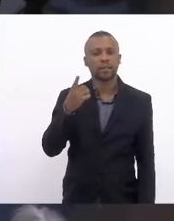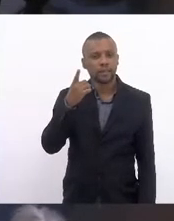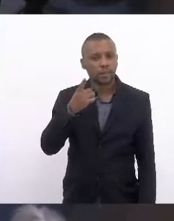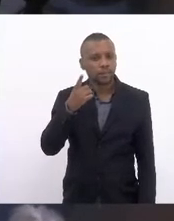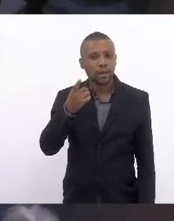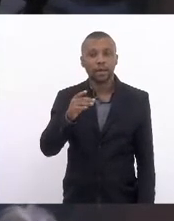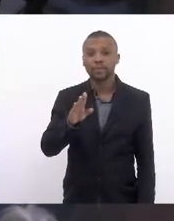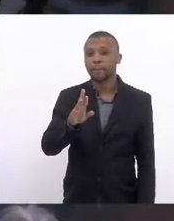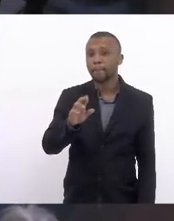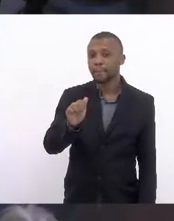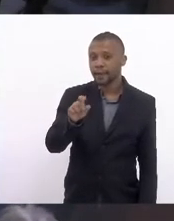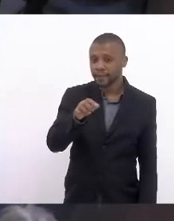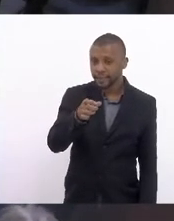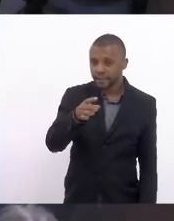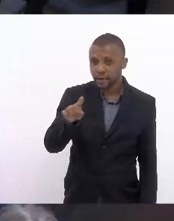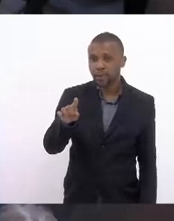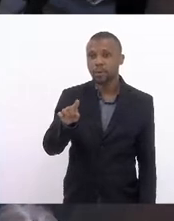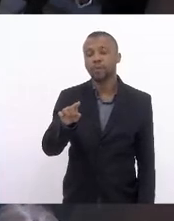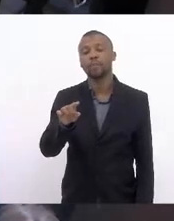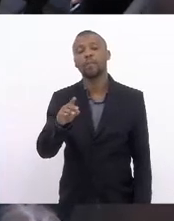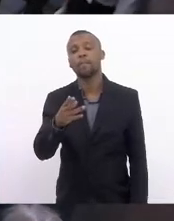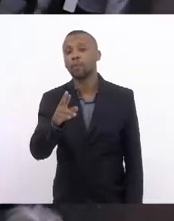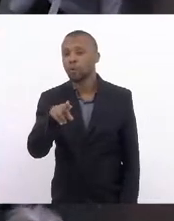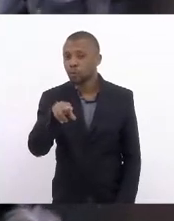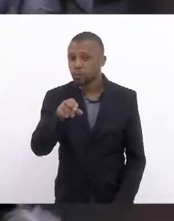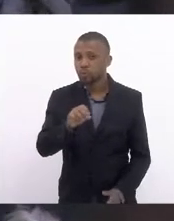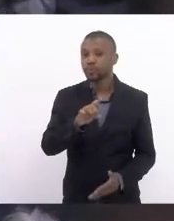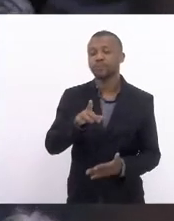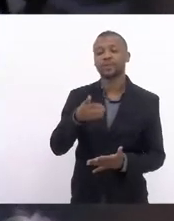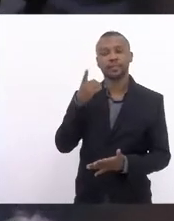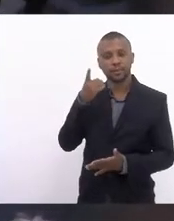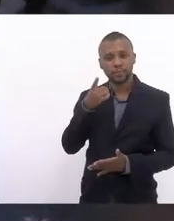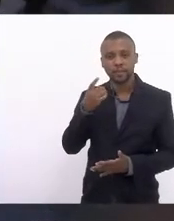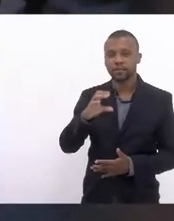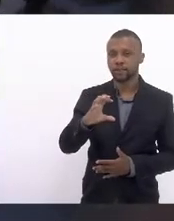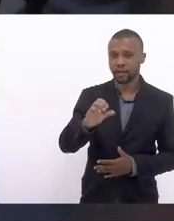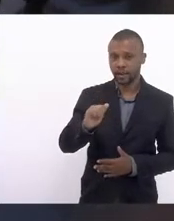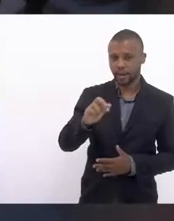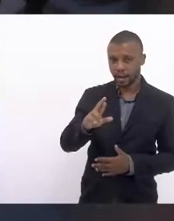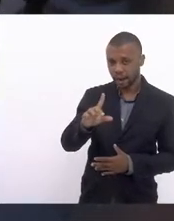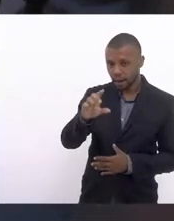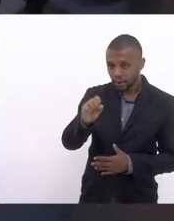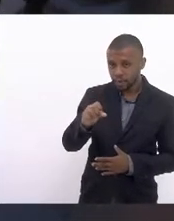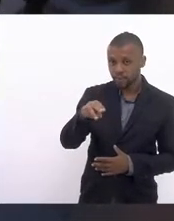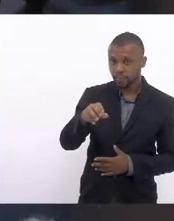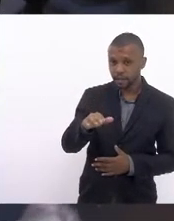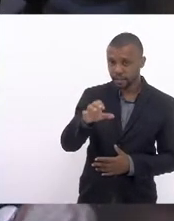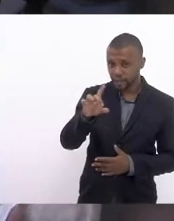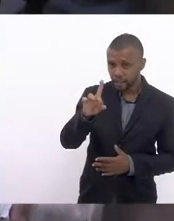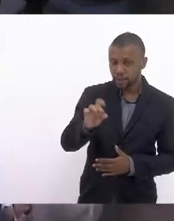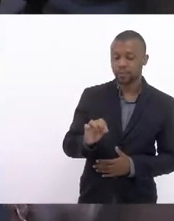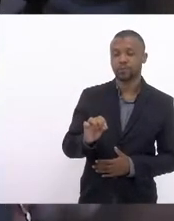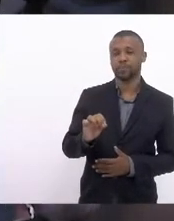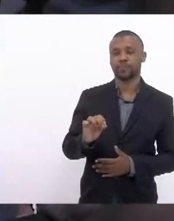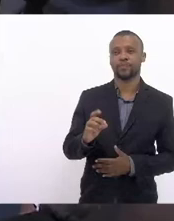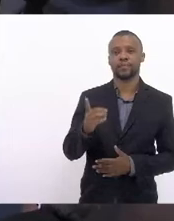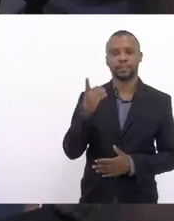deputado Brazão, deputado Bruno Dauari, deputado Carlos Macedo,